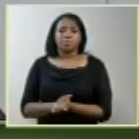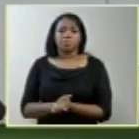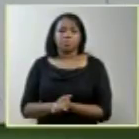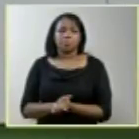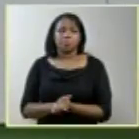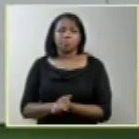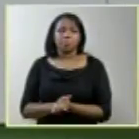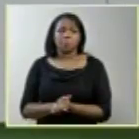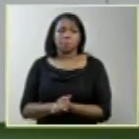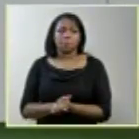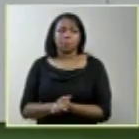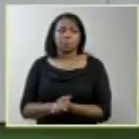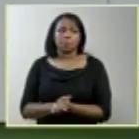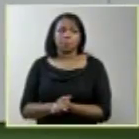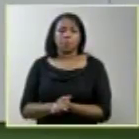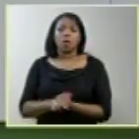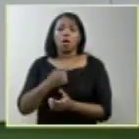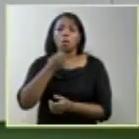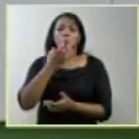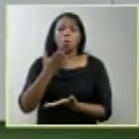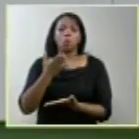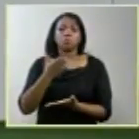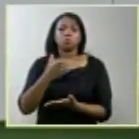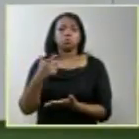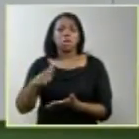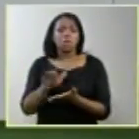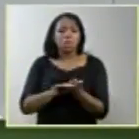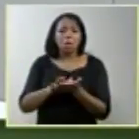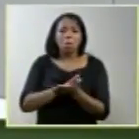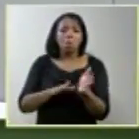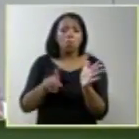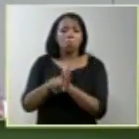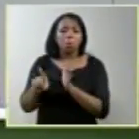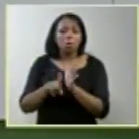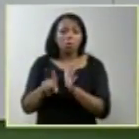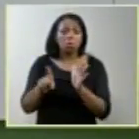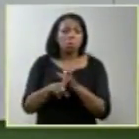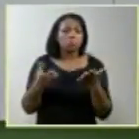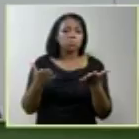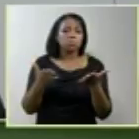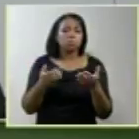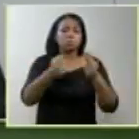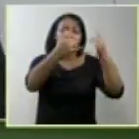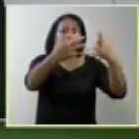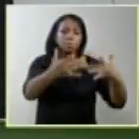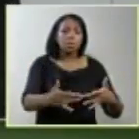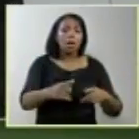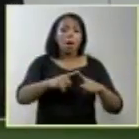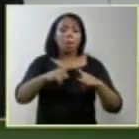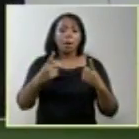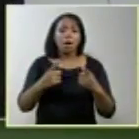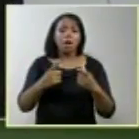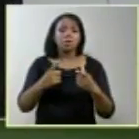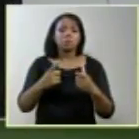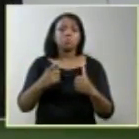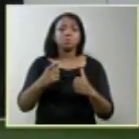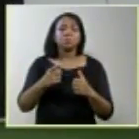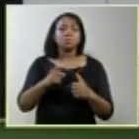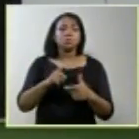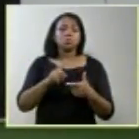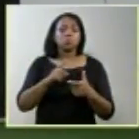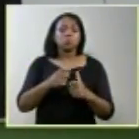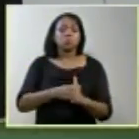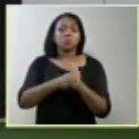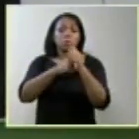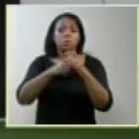não tenho qualquer pedido de esclarecimento a veicular e suspenderemos mais uma vez a